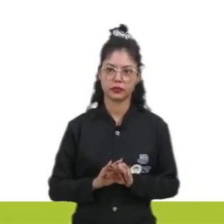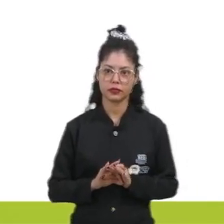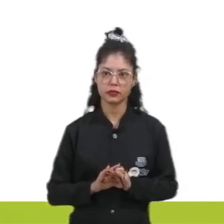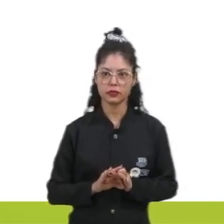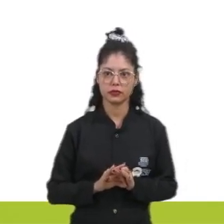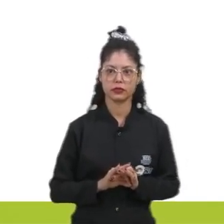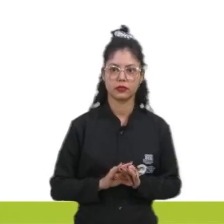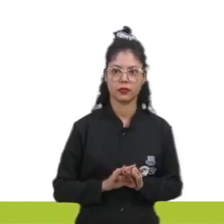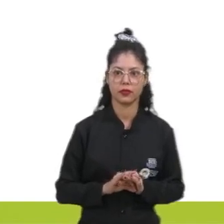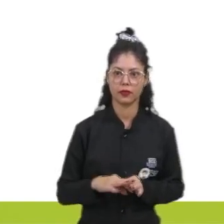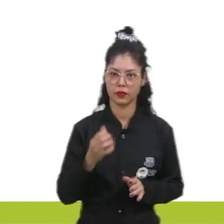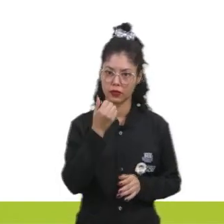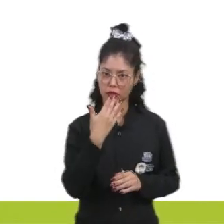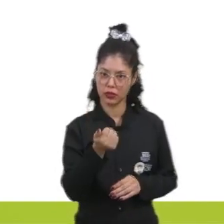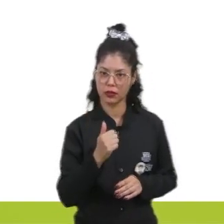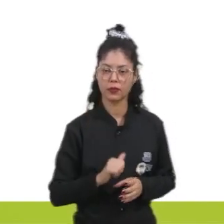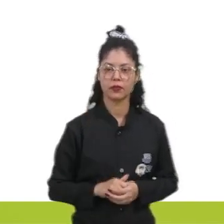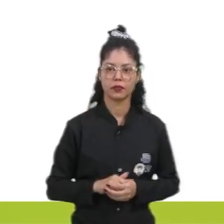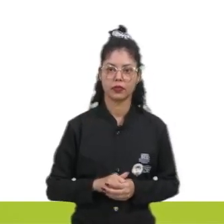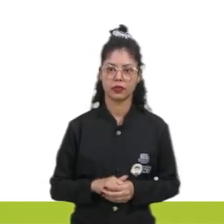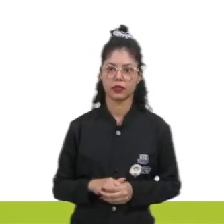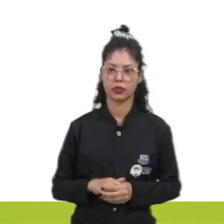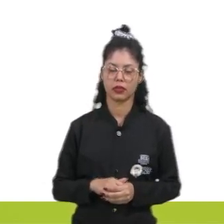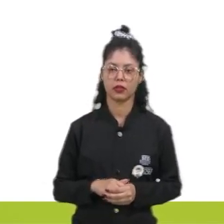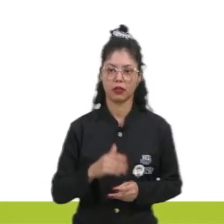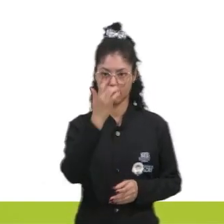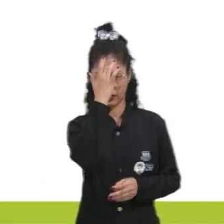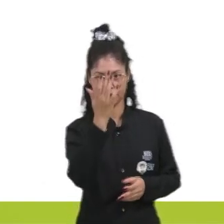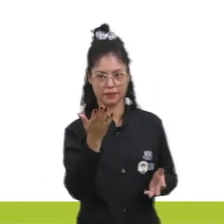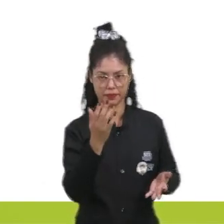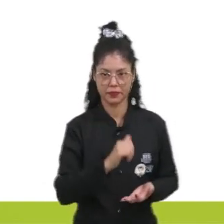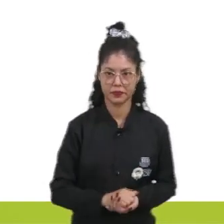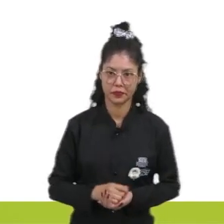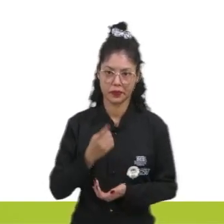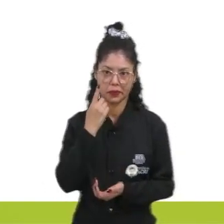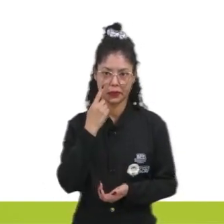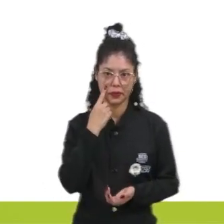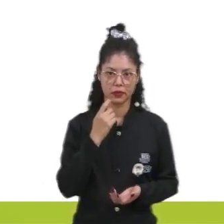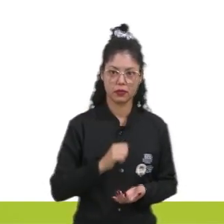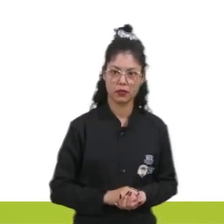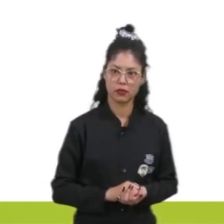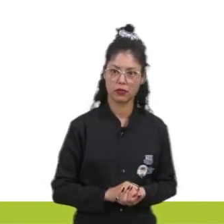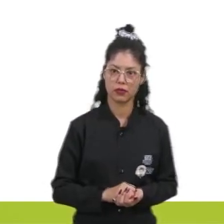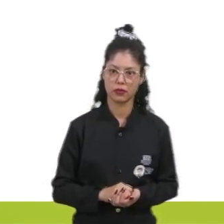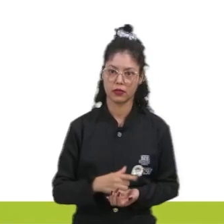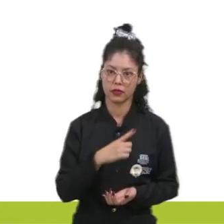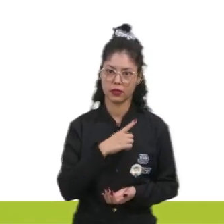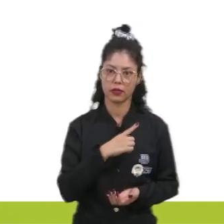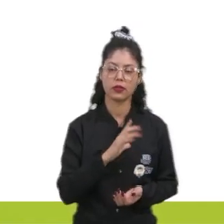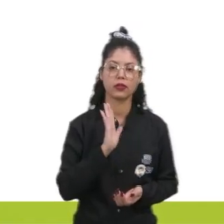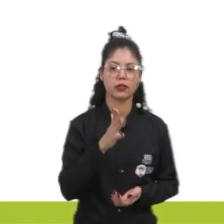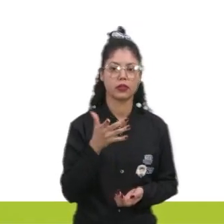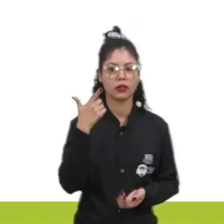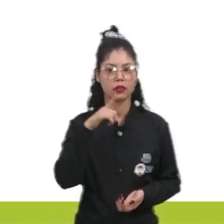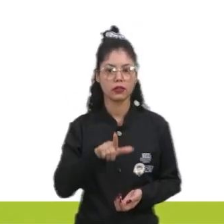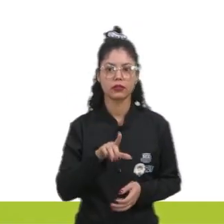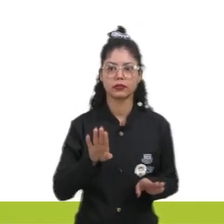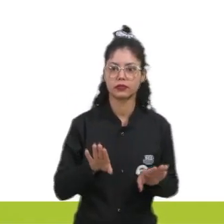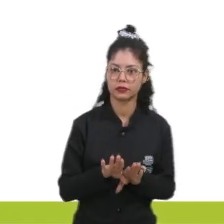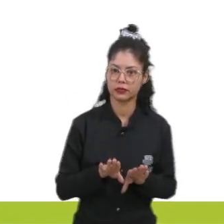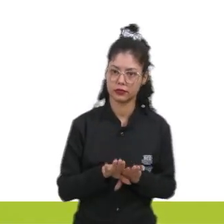resoluções. Tudo bem? Dá uma olhadinha aí, isso não é fácil. Olhou a relação e eu já